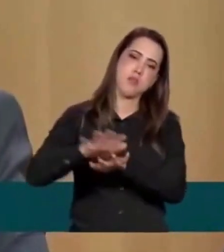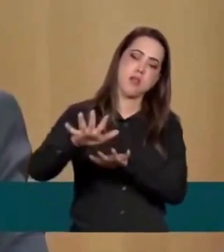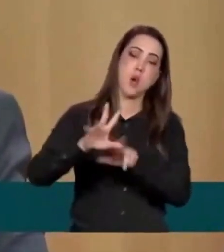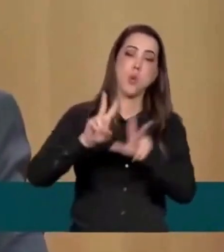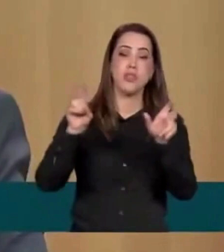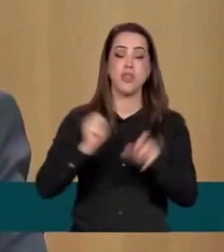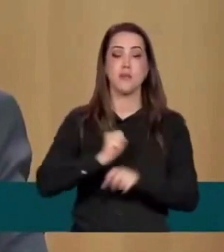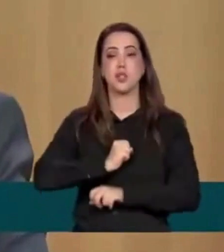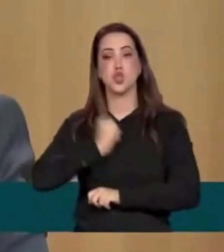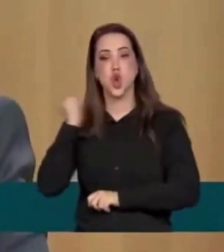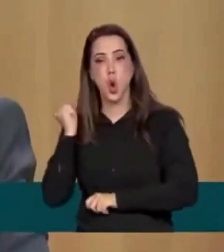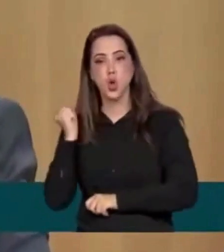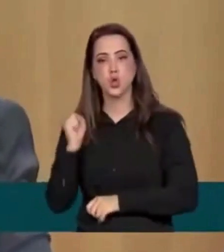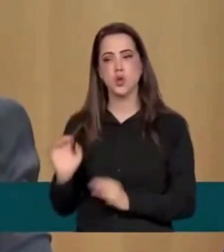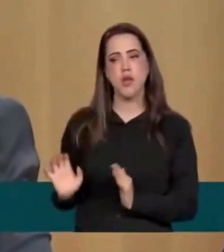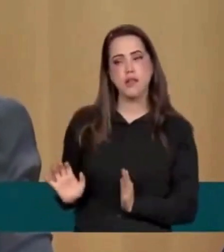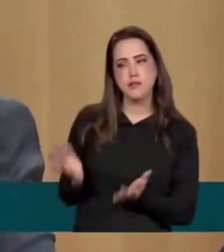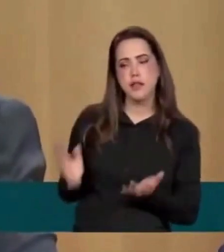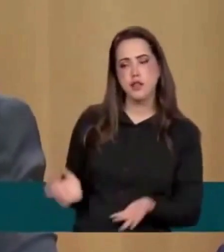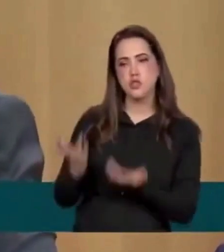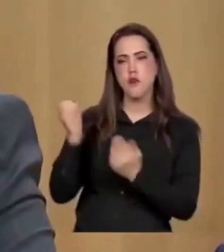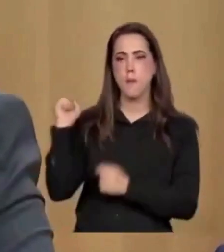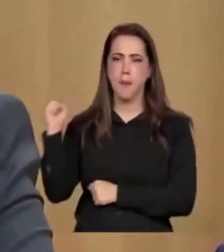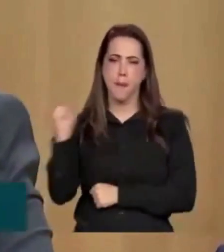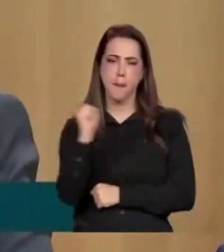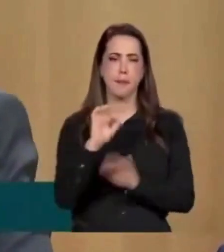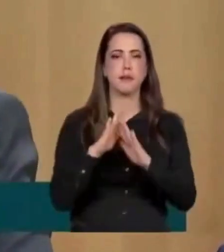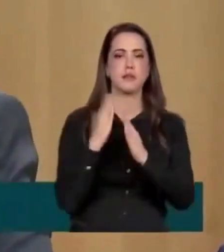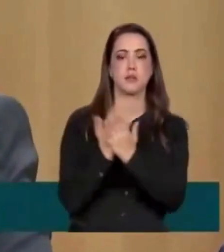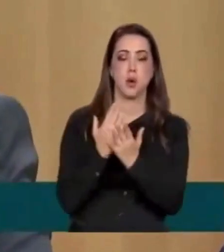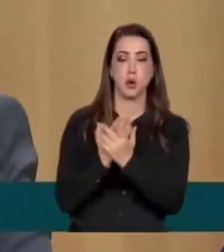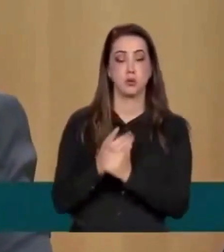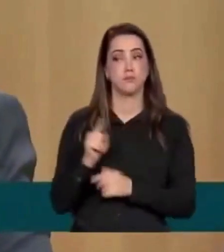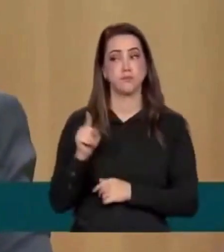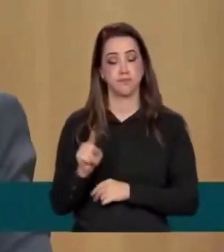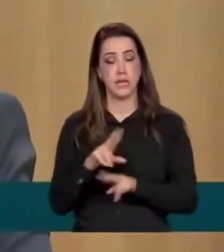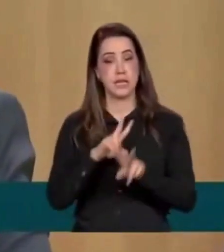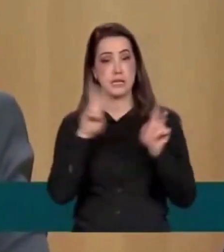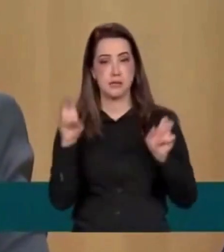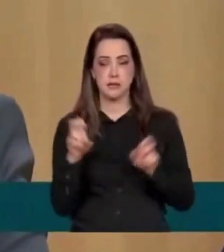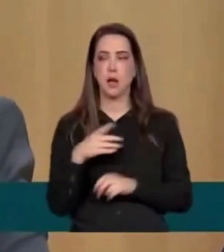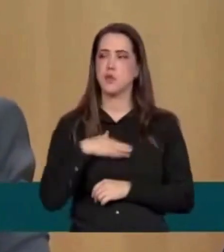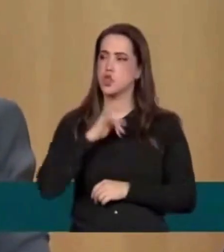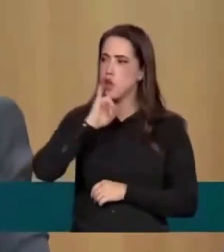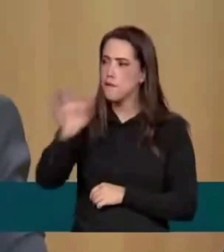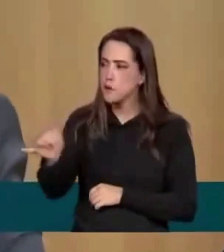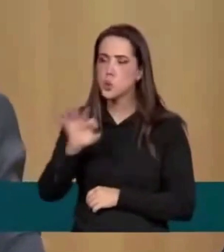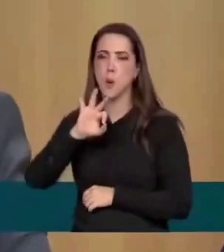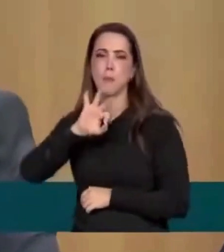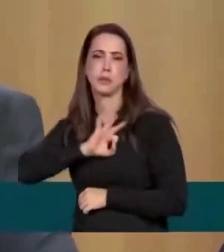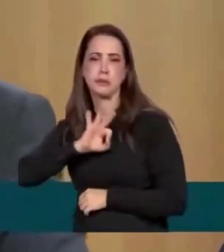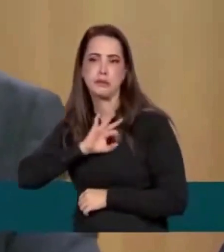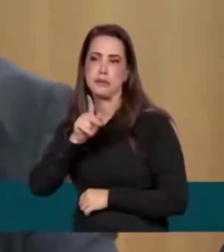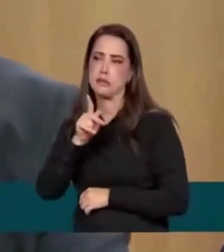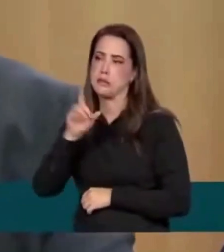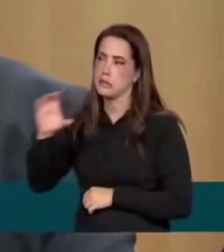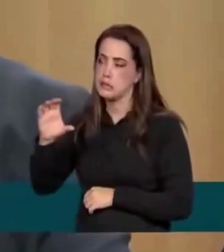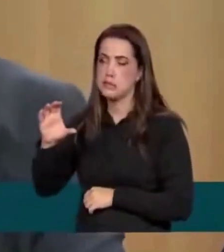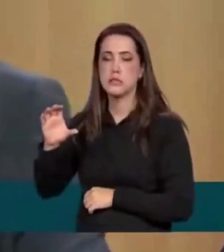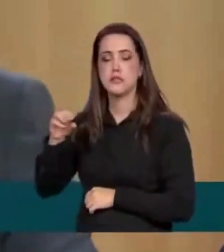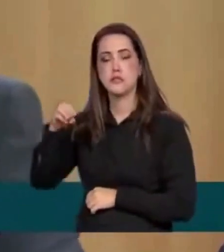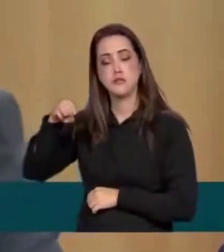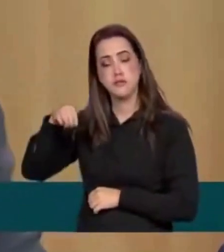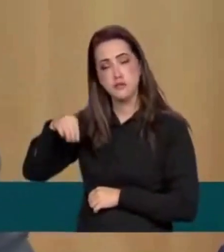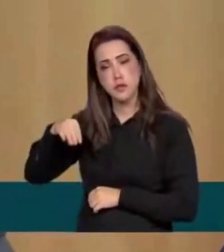ódio e incentivando ataque contra escolas. Essa informação foi compartilhada, as polícias civis do Maranhão, de Goiás e